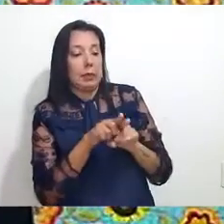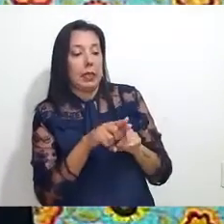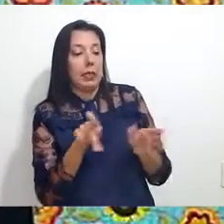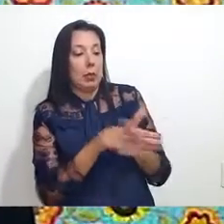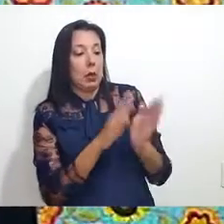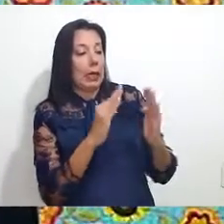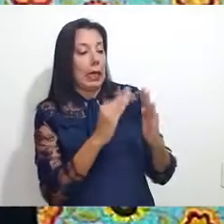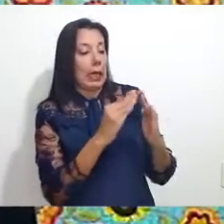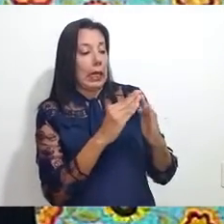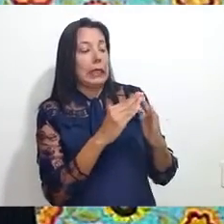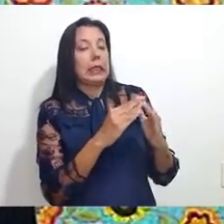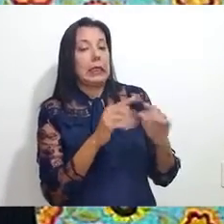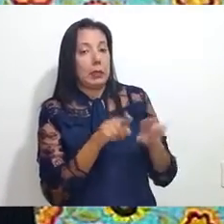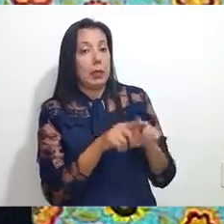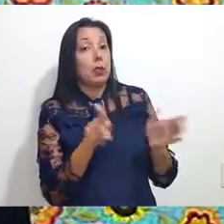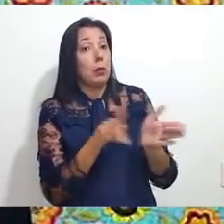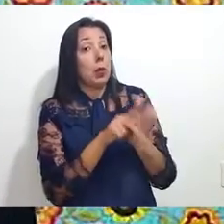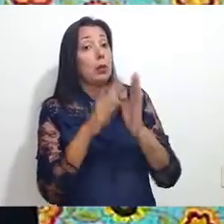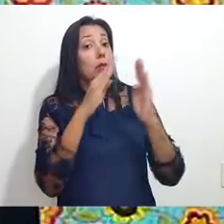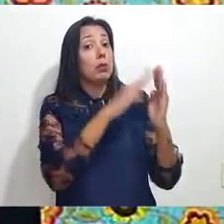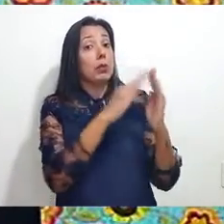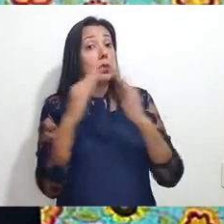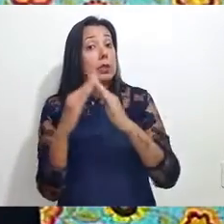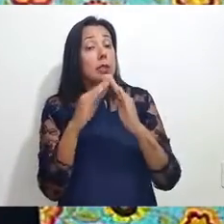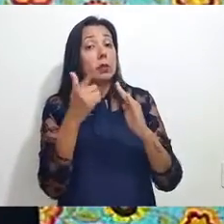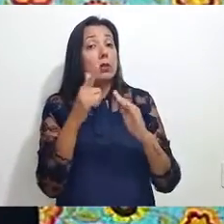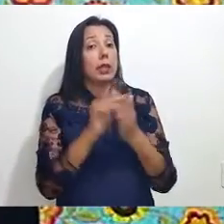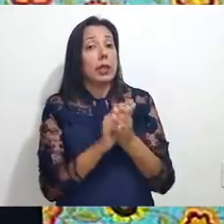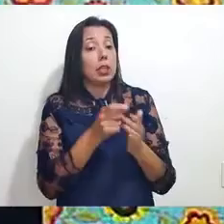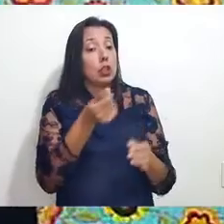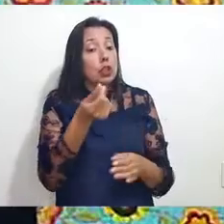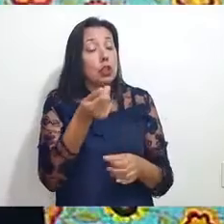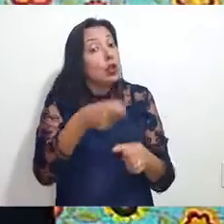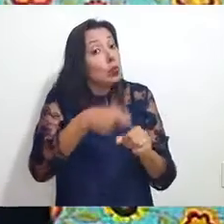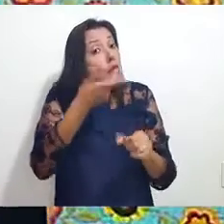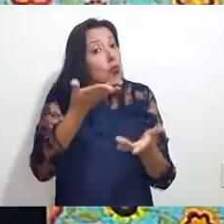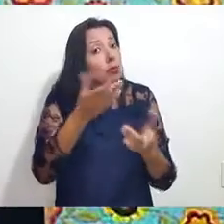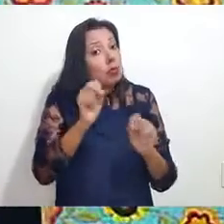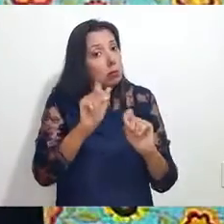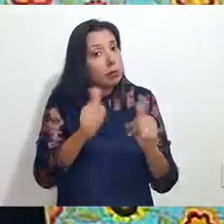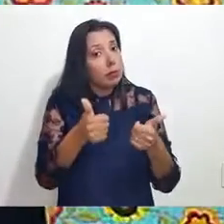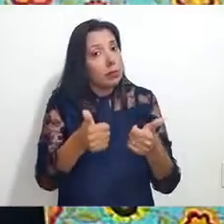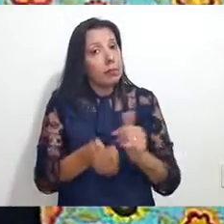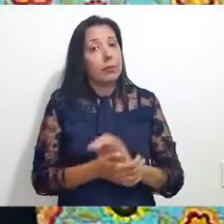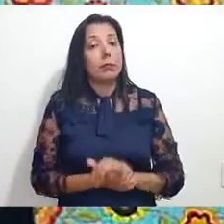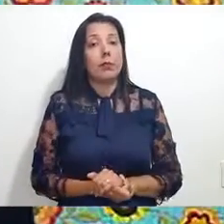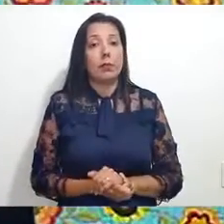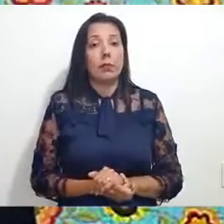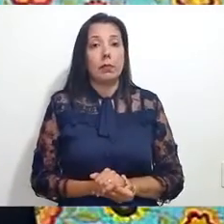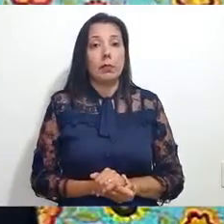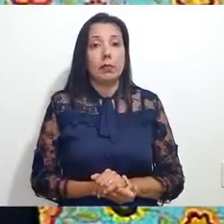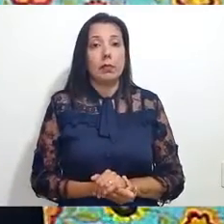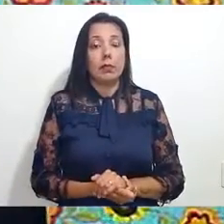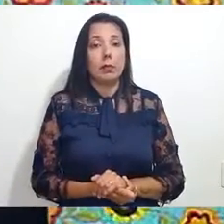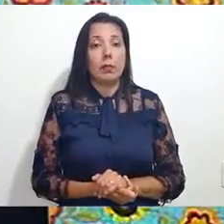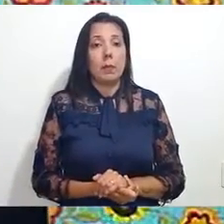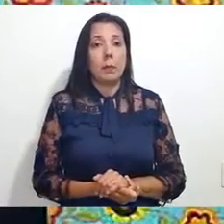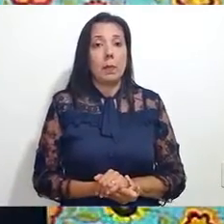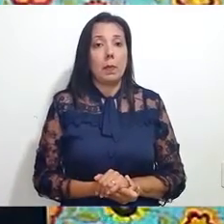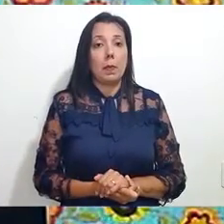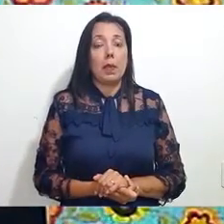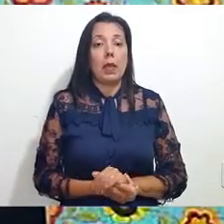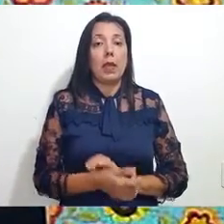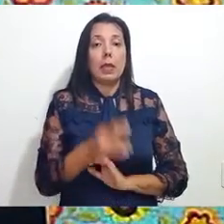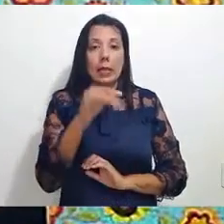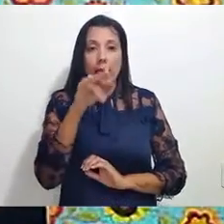que viram, ficam na mídia, né? Que são locais, são prostíbulos, que colocam crianças, né,